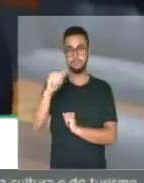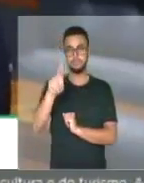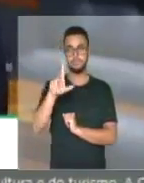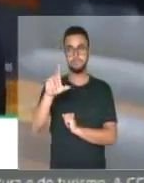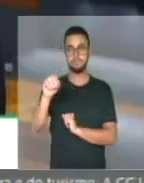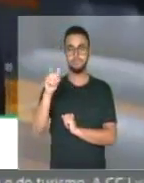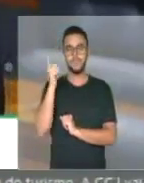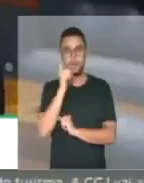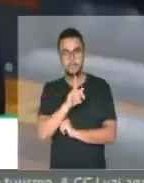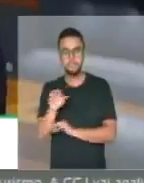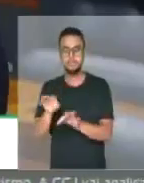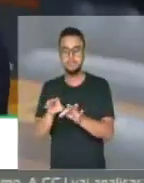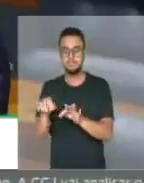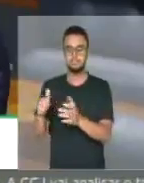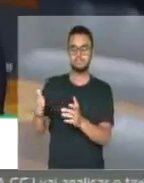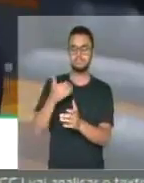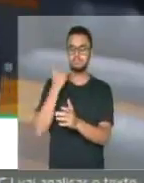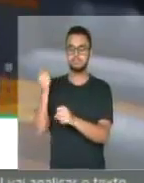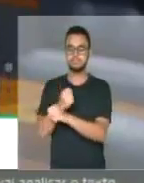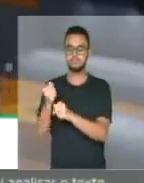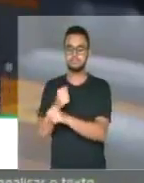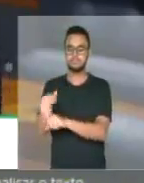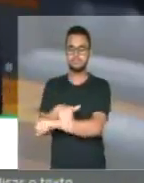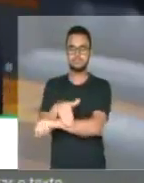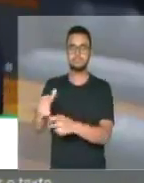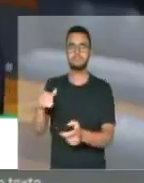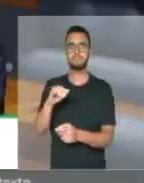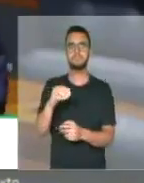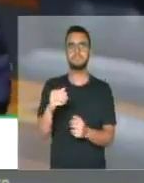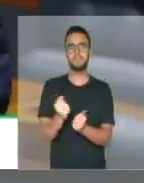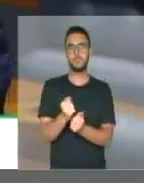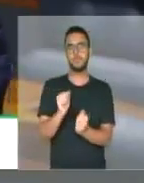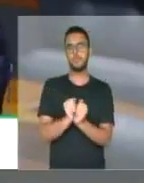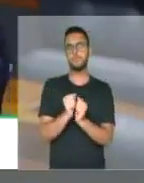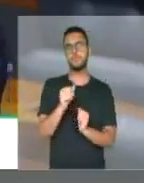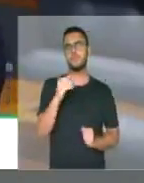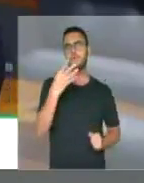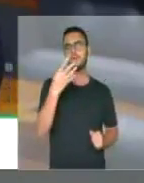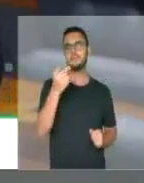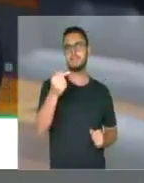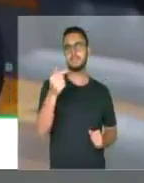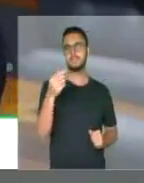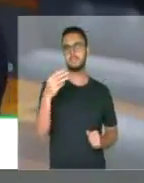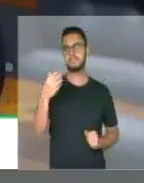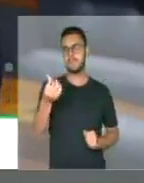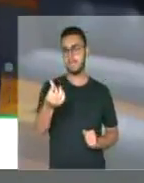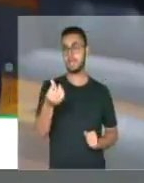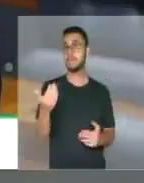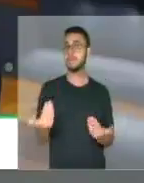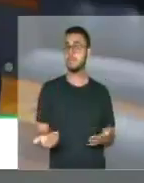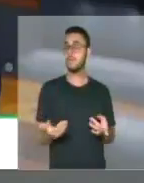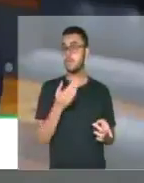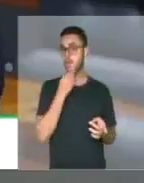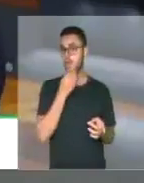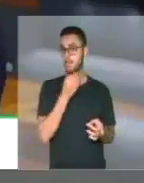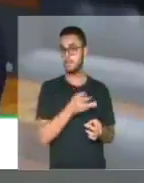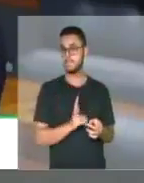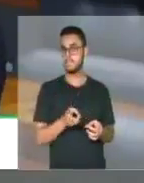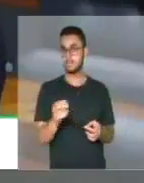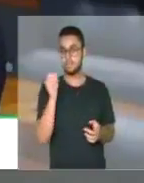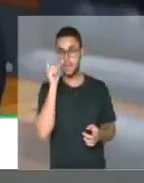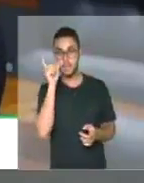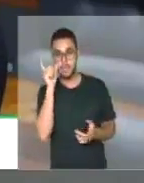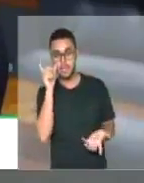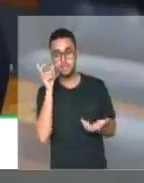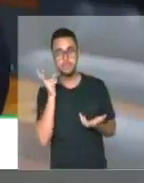da interseção com a 476, e ele sempre atento e